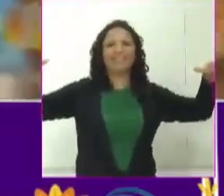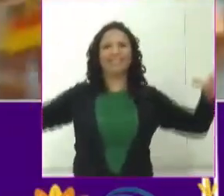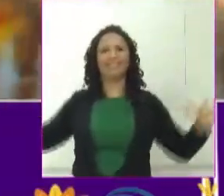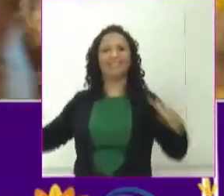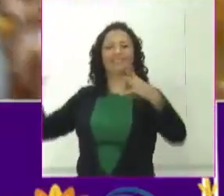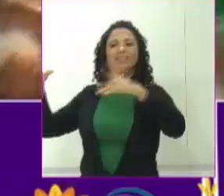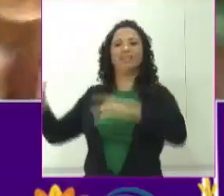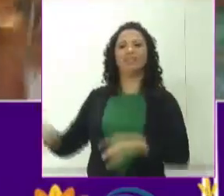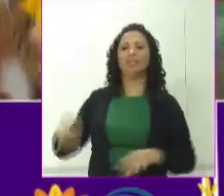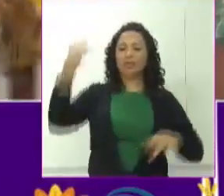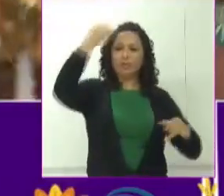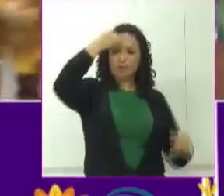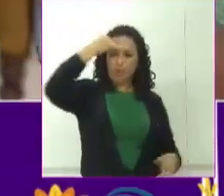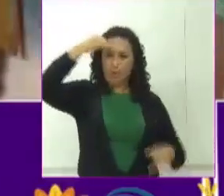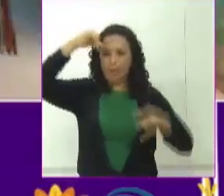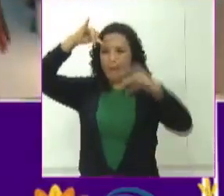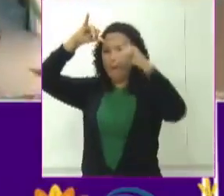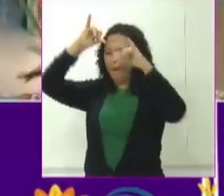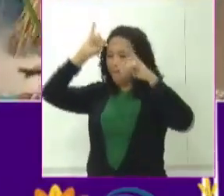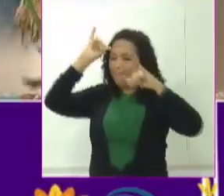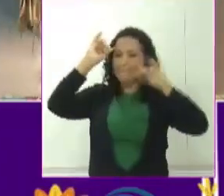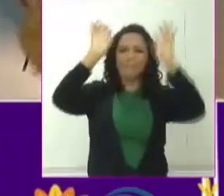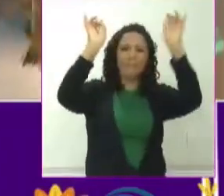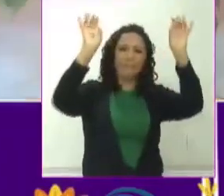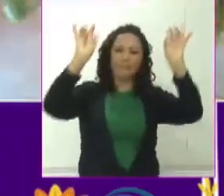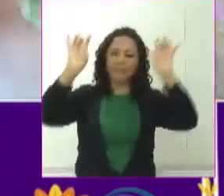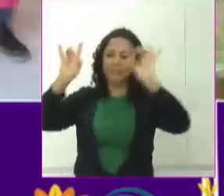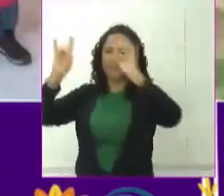Sou precioso e a você me